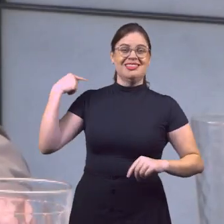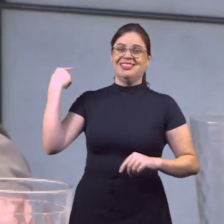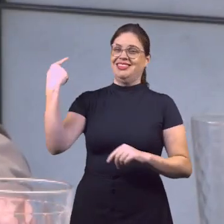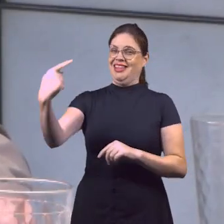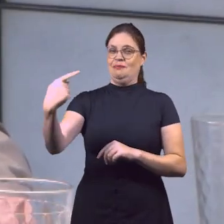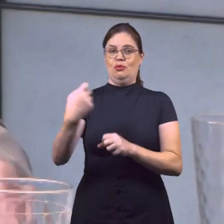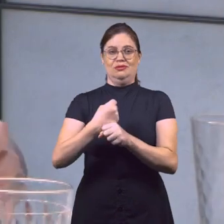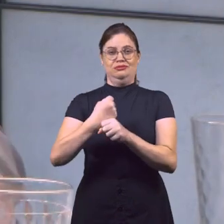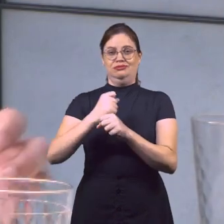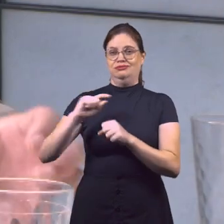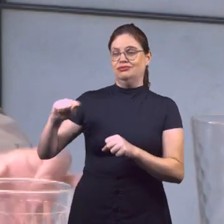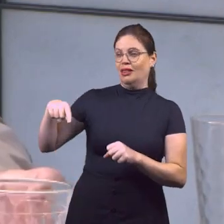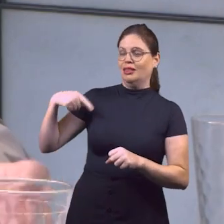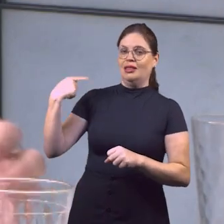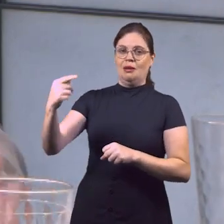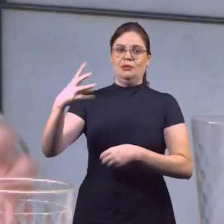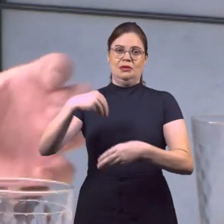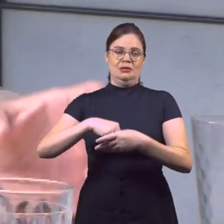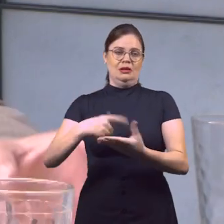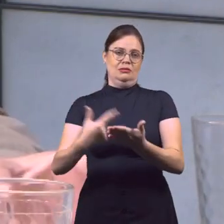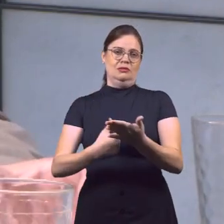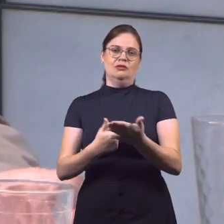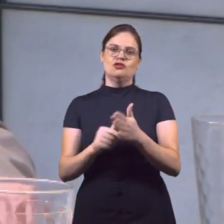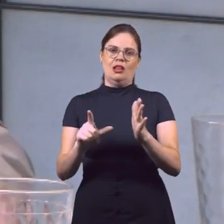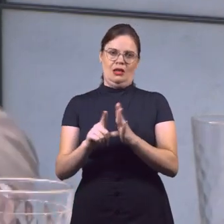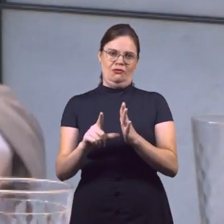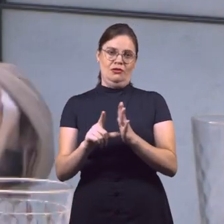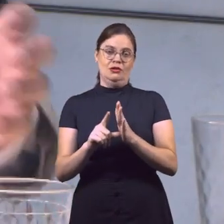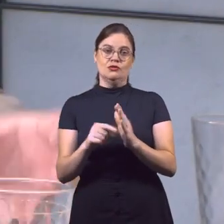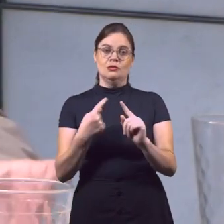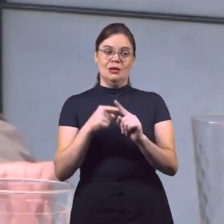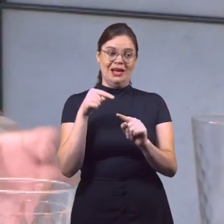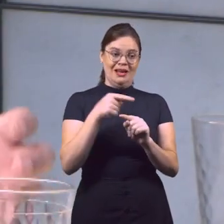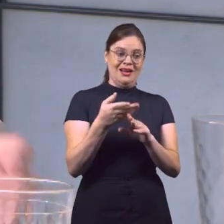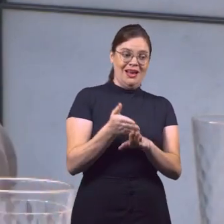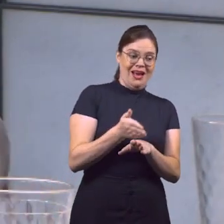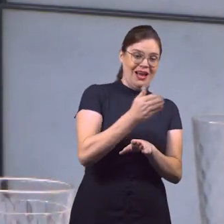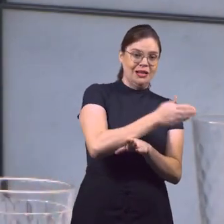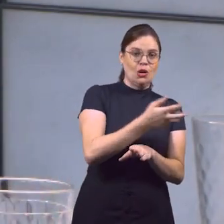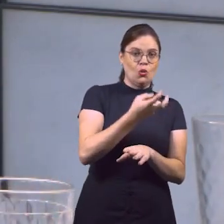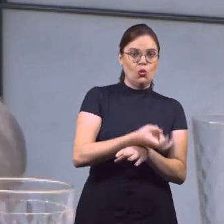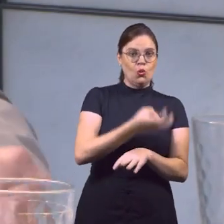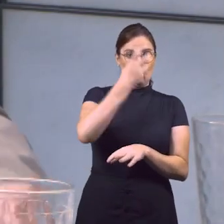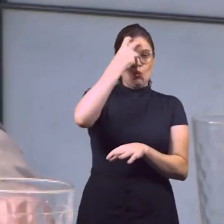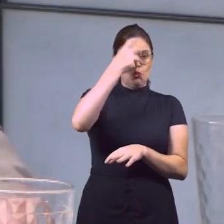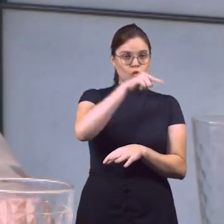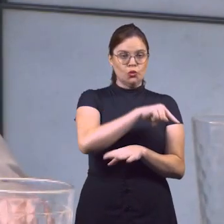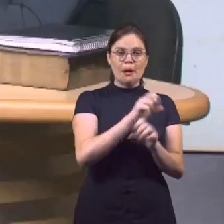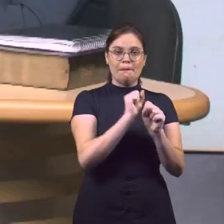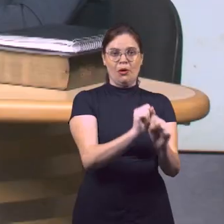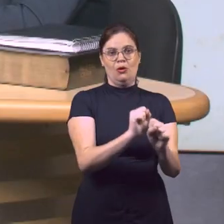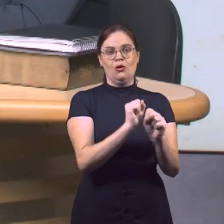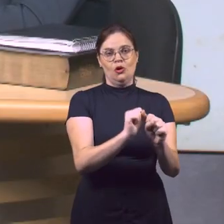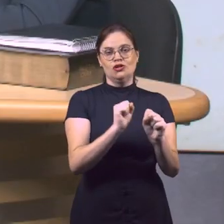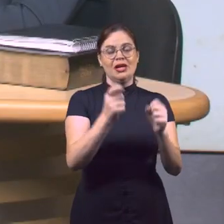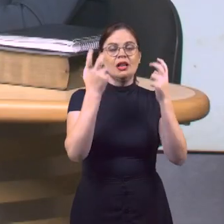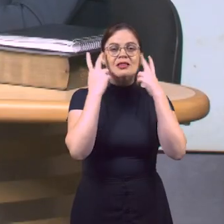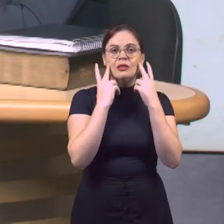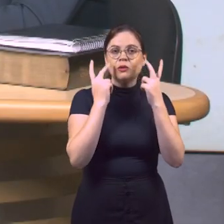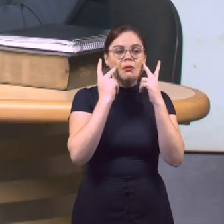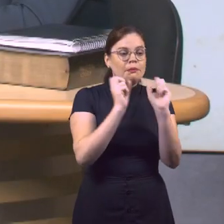acompanhando, né, que naquela ocasião, de forma cultural, de forma normal, aquilo era permitido. Sim, isso é